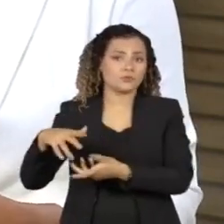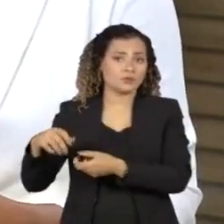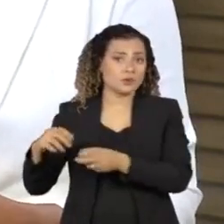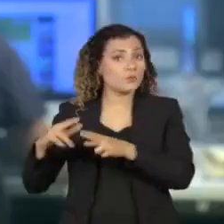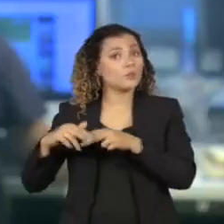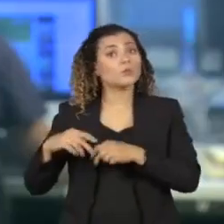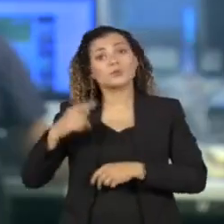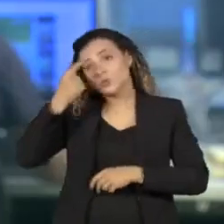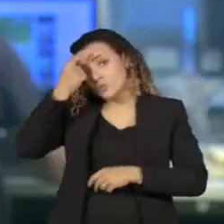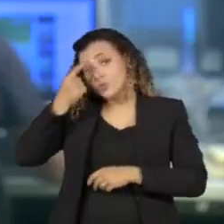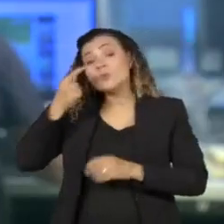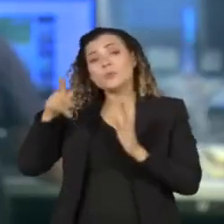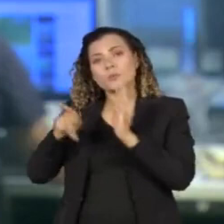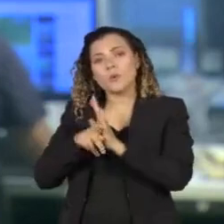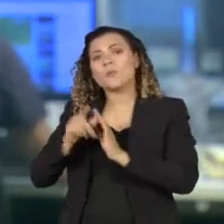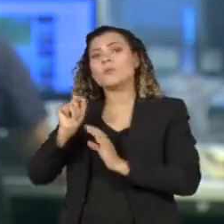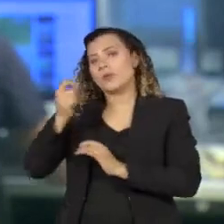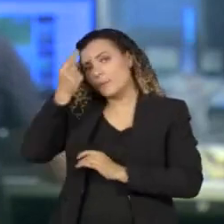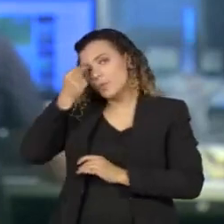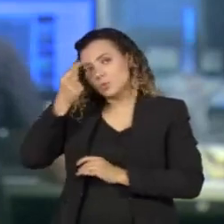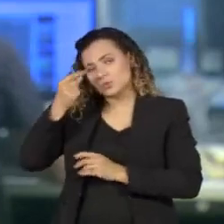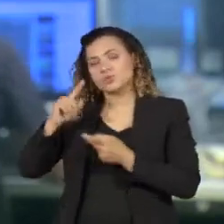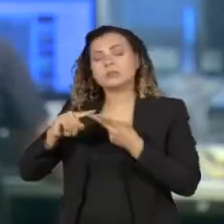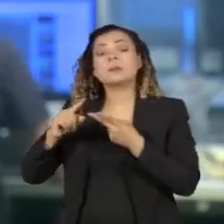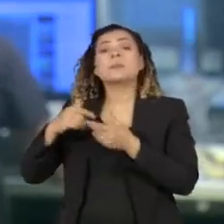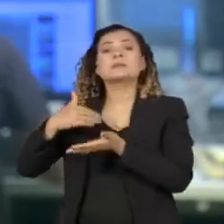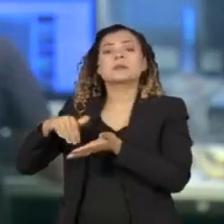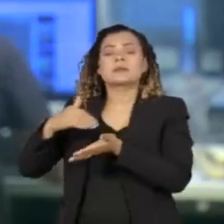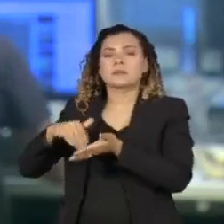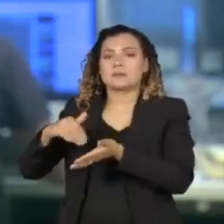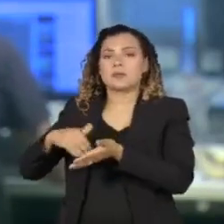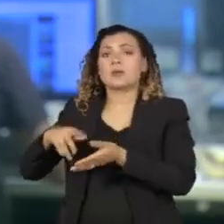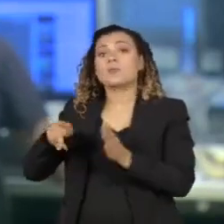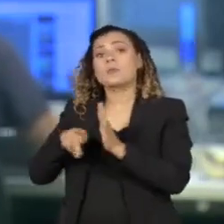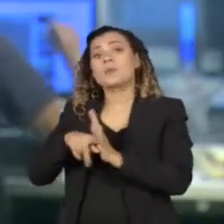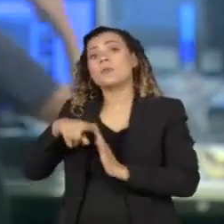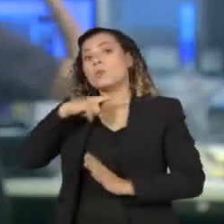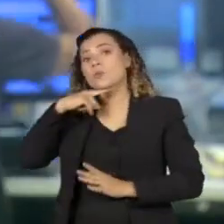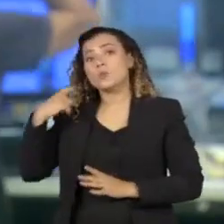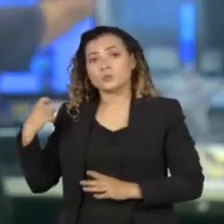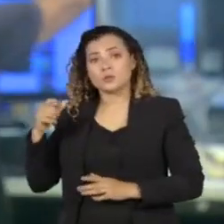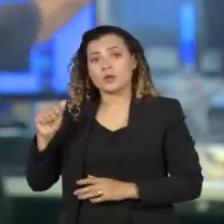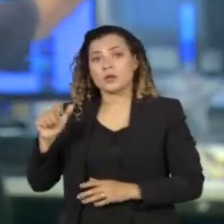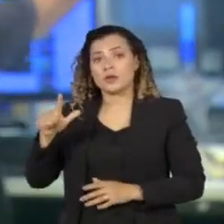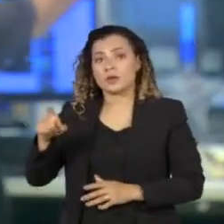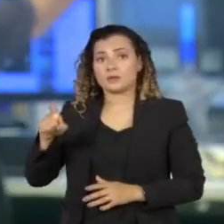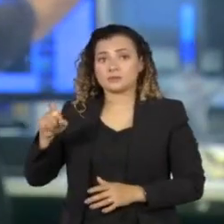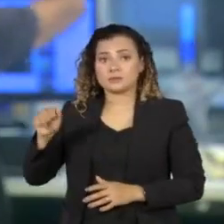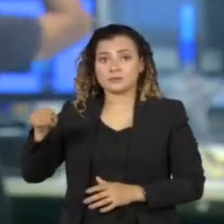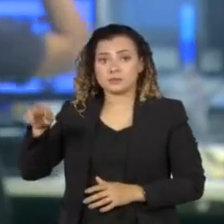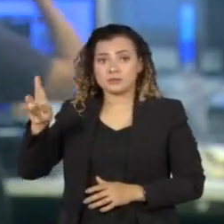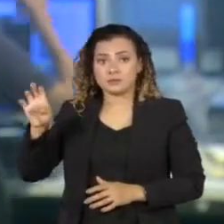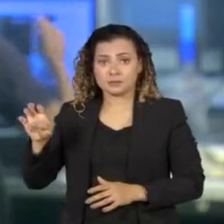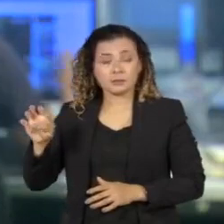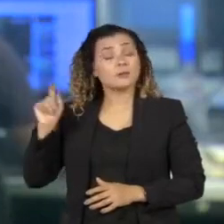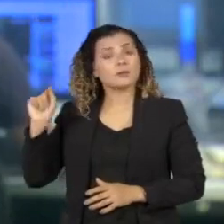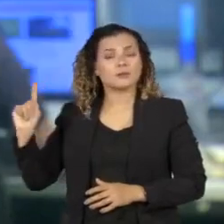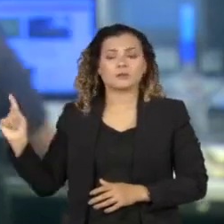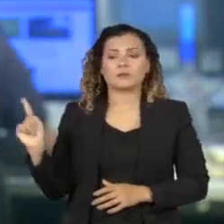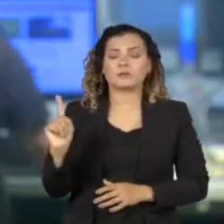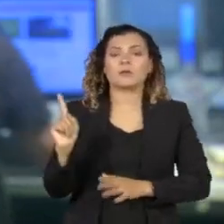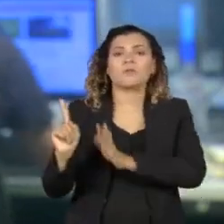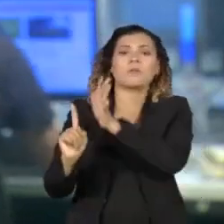Segurança Russo a declaração foi dada por Alexander Benedito cov numa entrevista à agência de Notícias